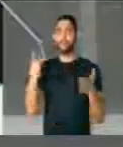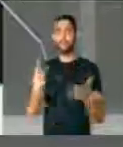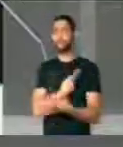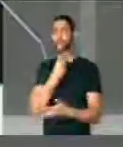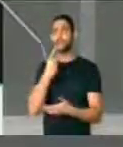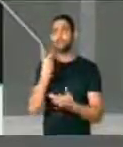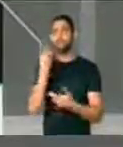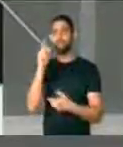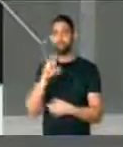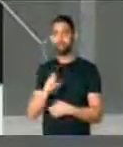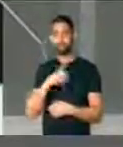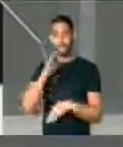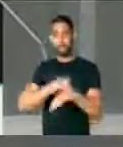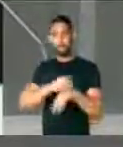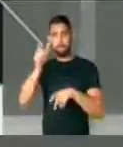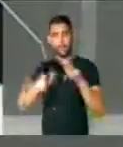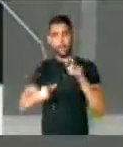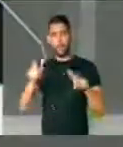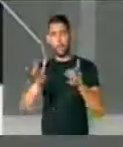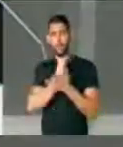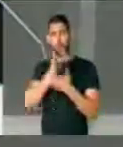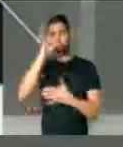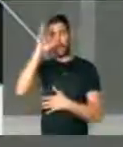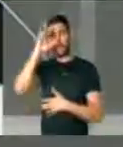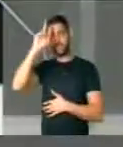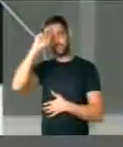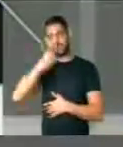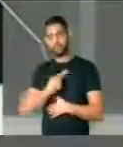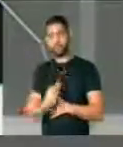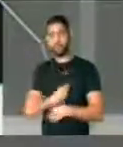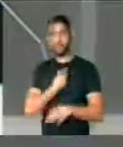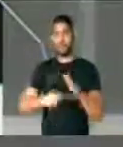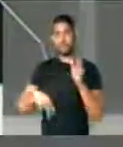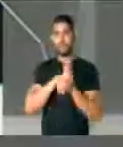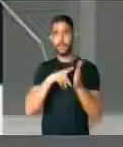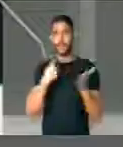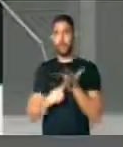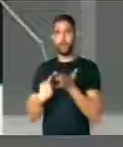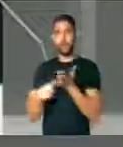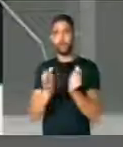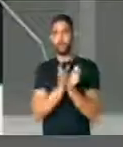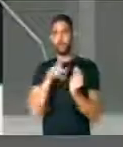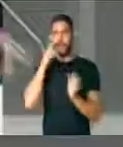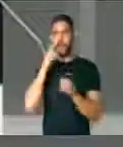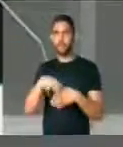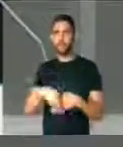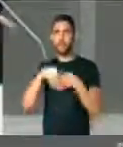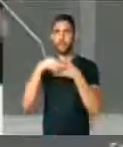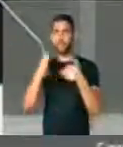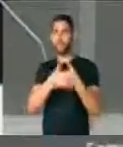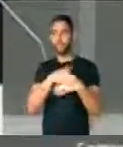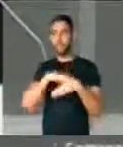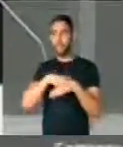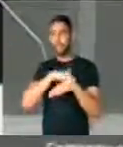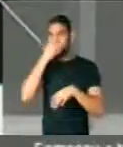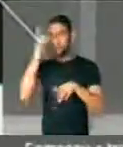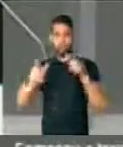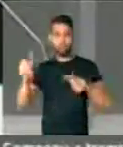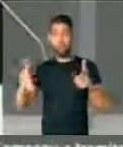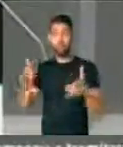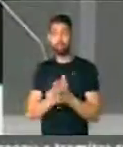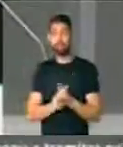acontece muitas vezes é que a maioria pensa em si só, faz um acordo com o partido, com o líder, sem conversar com as